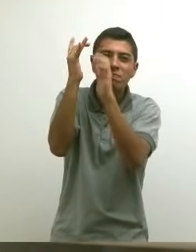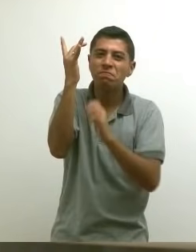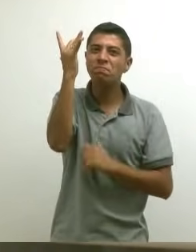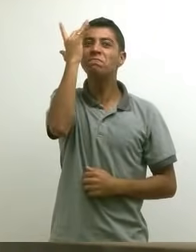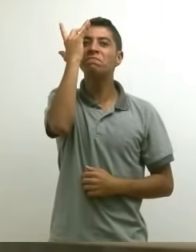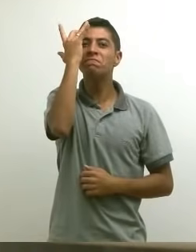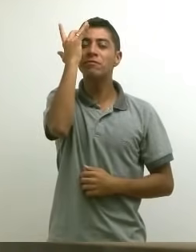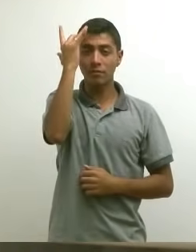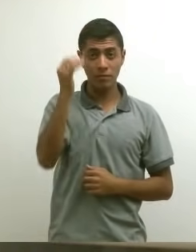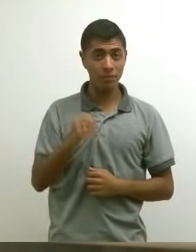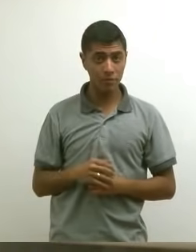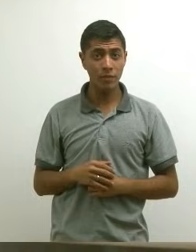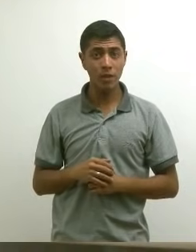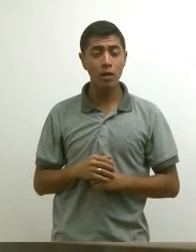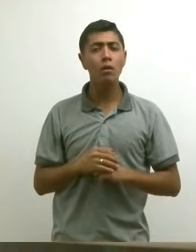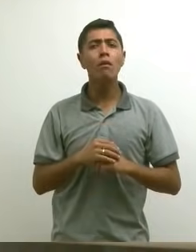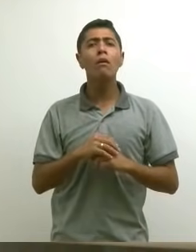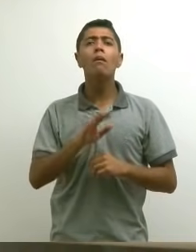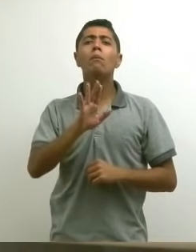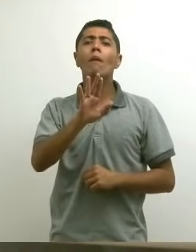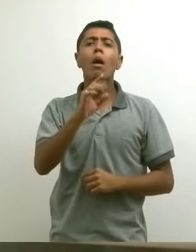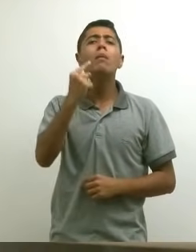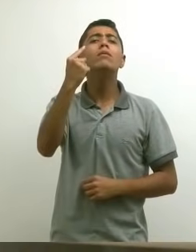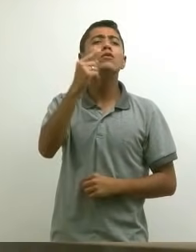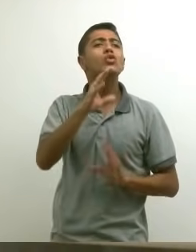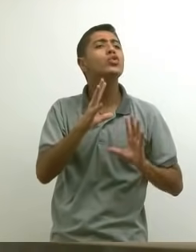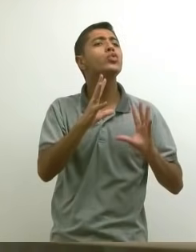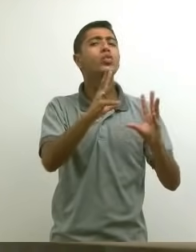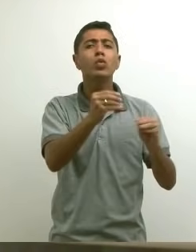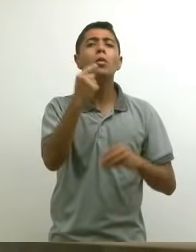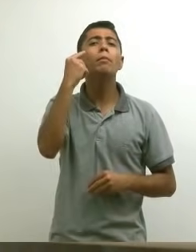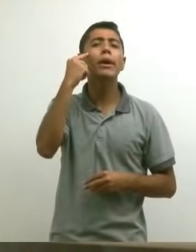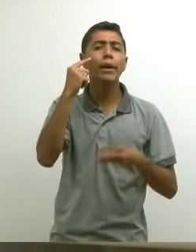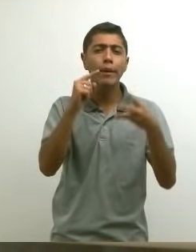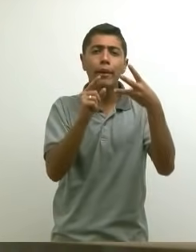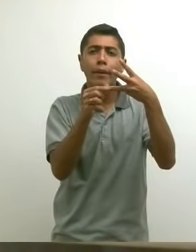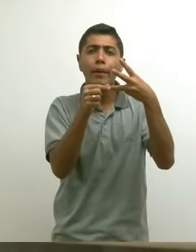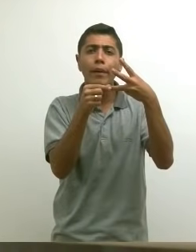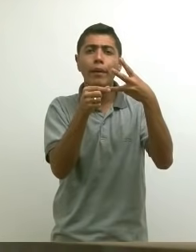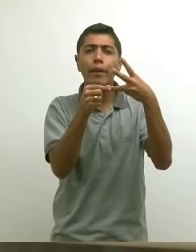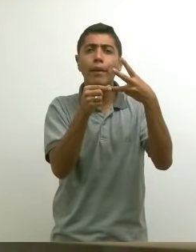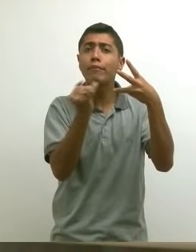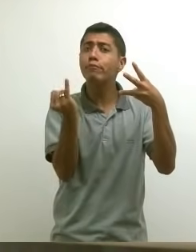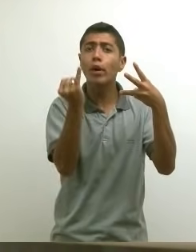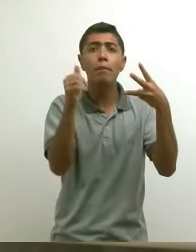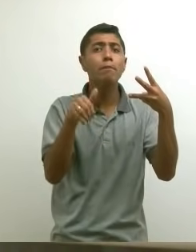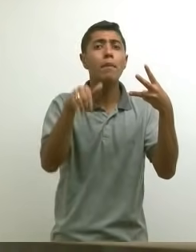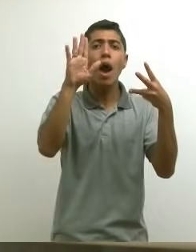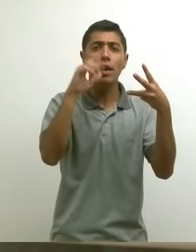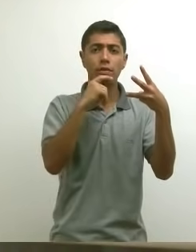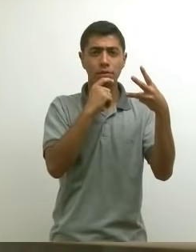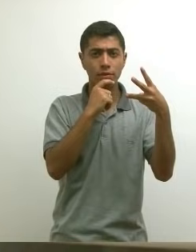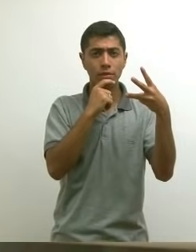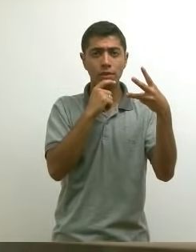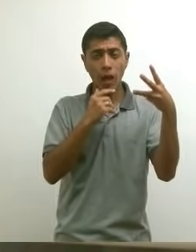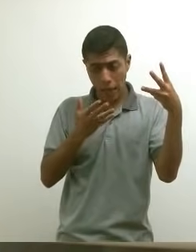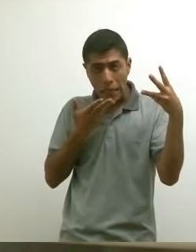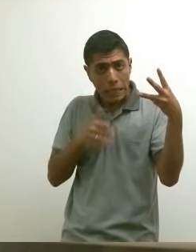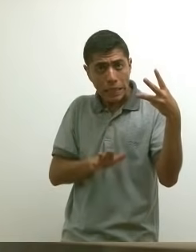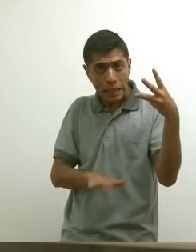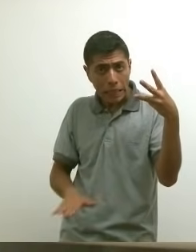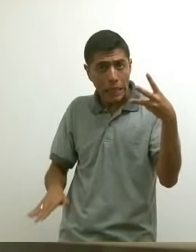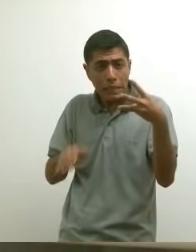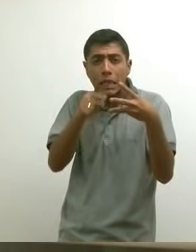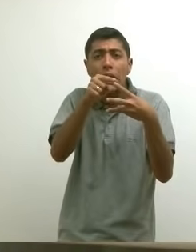a inteligência cognitiva o que importa é que a gente forme adultos inteligentes